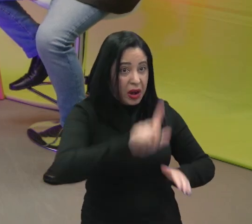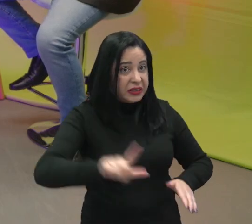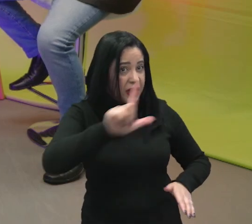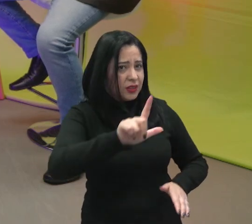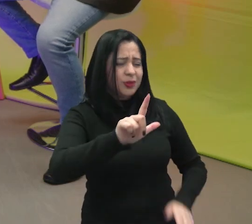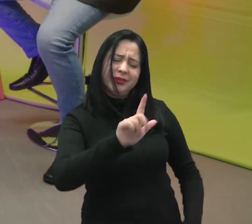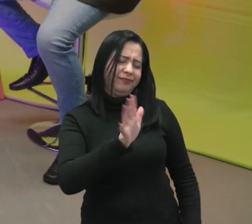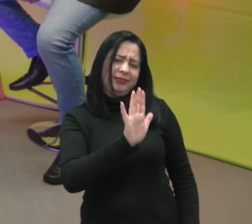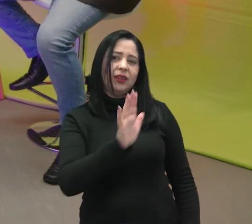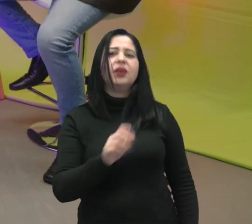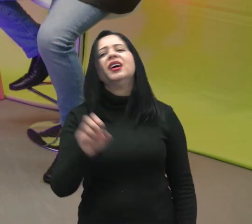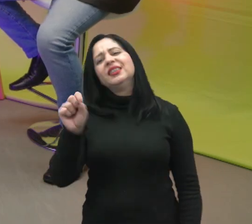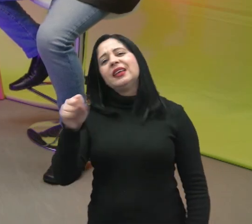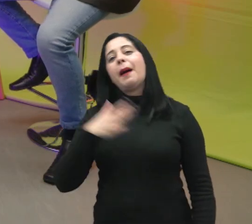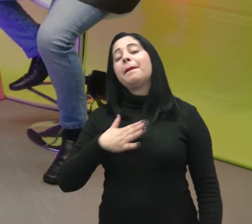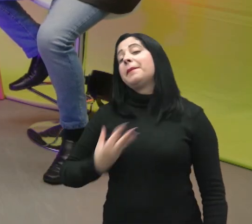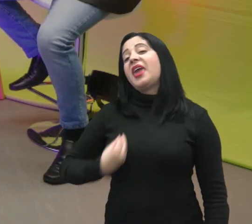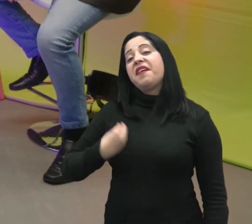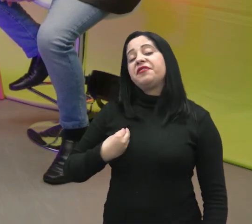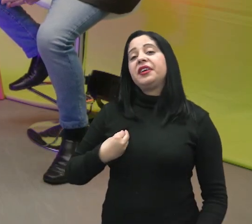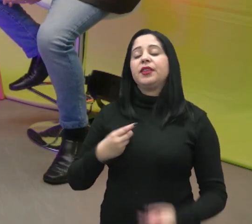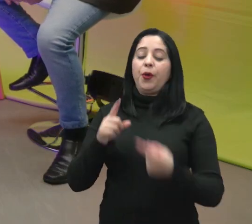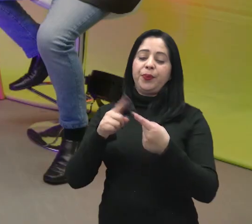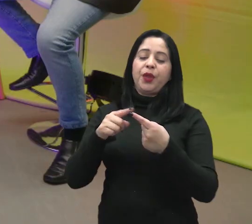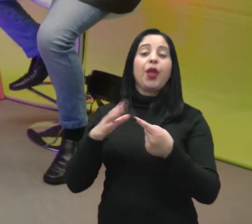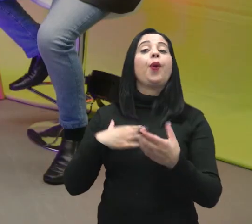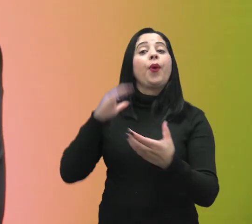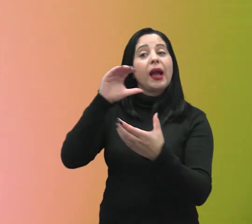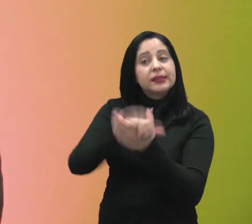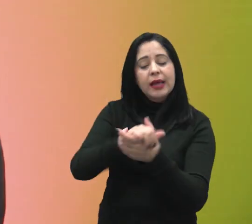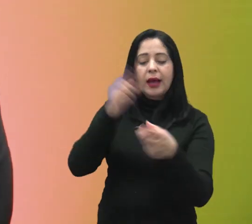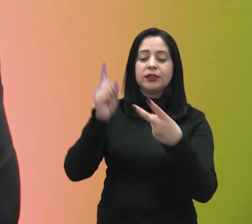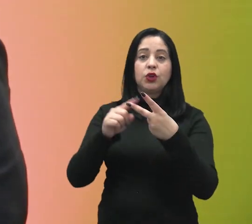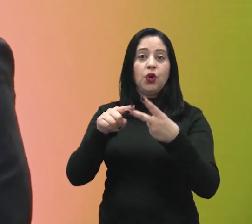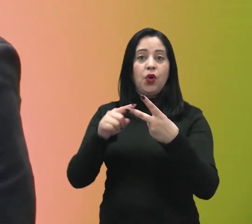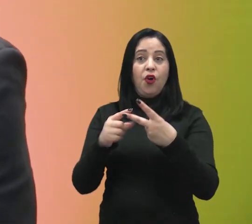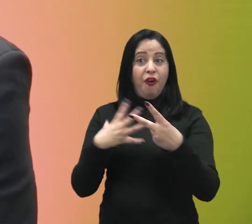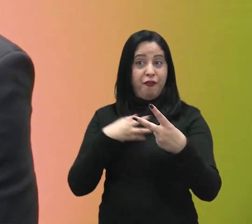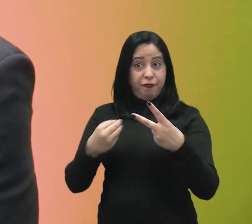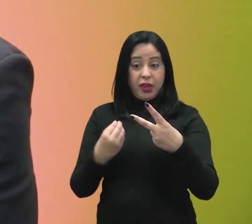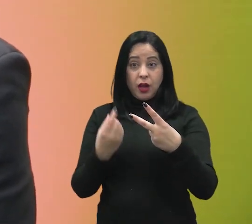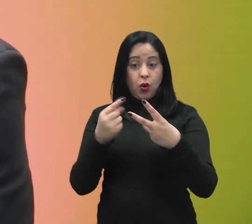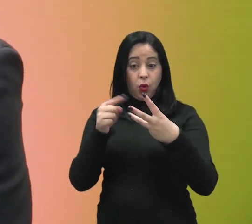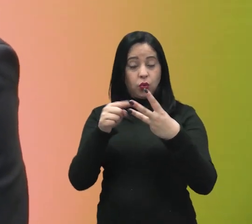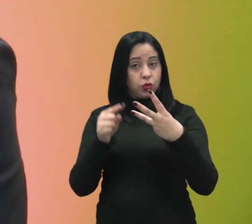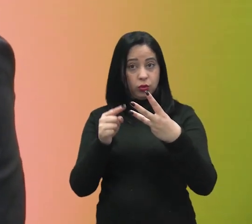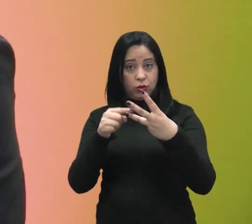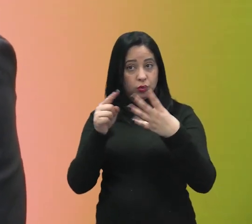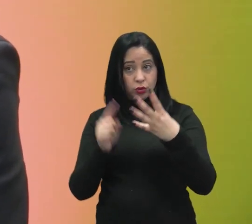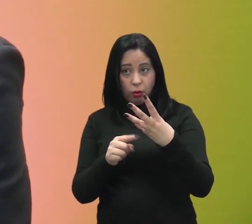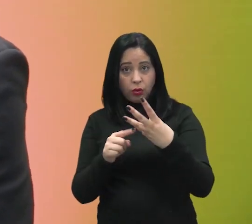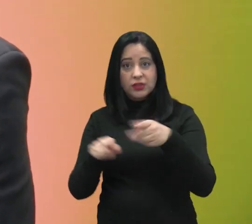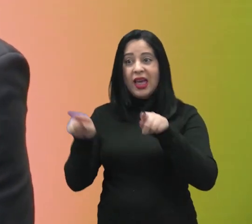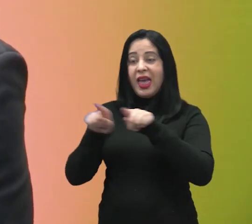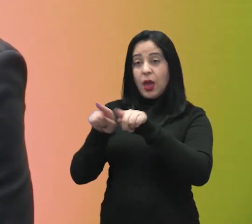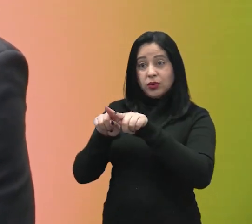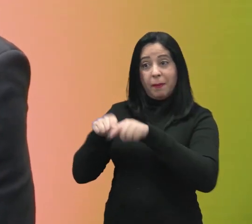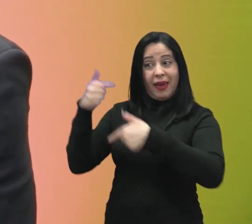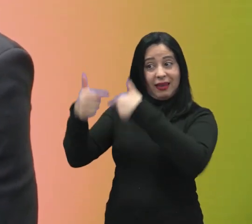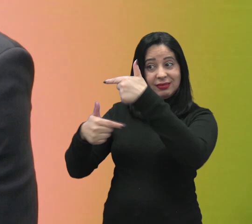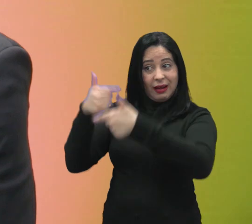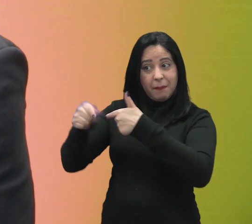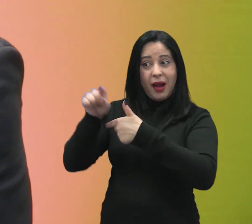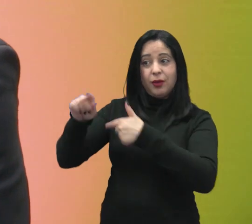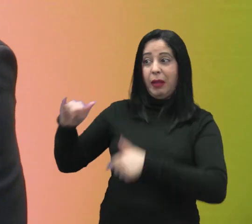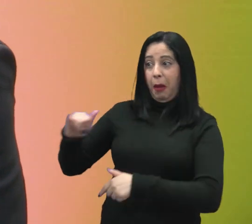minha vida é um pouco complicada, né? Eu sou casado, tenho 2 filhos, aí trabalho, né, com aviação, estou fazendo mestrado